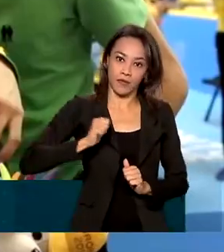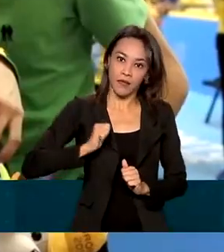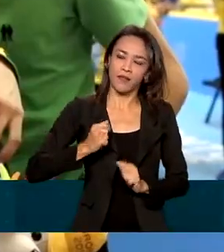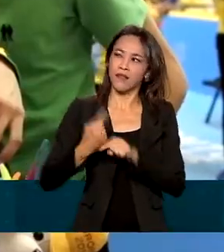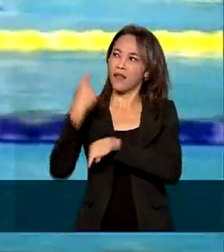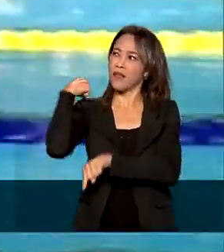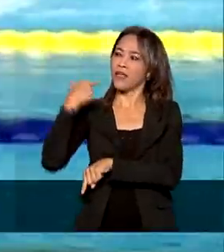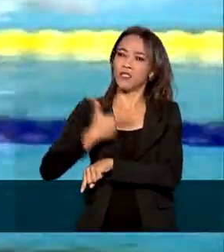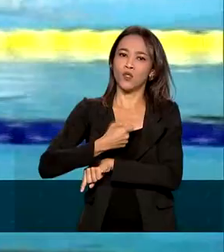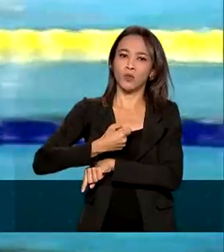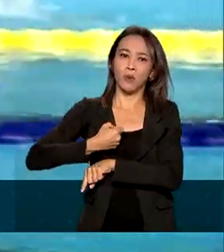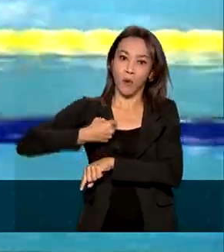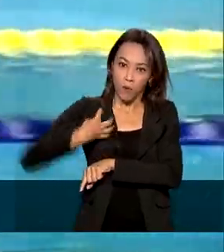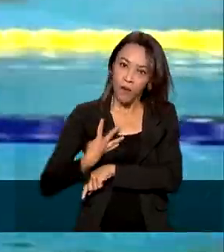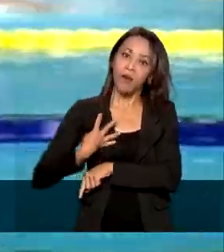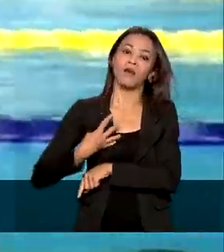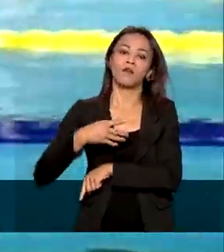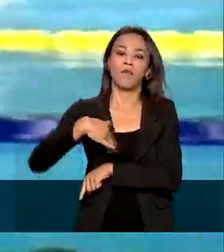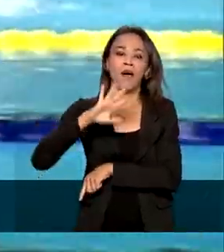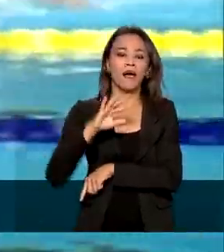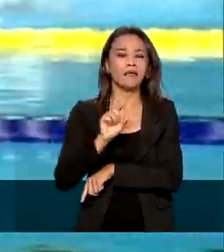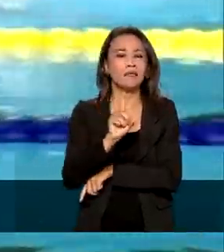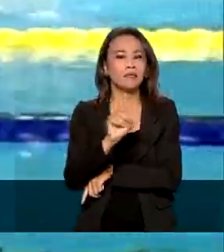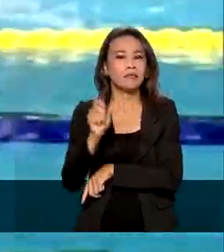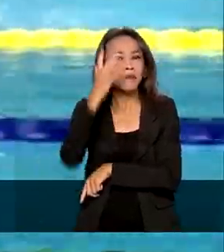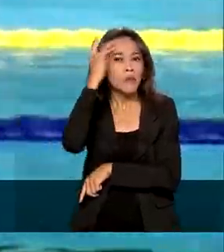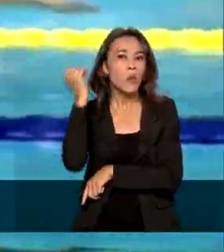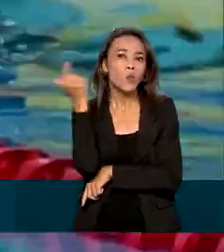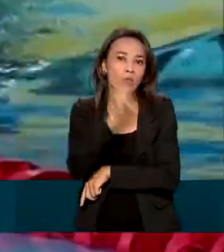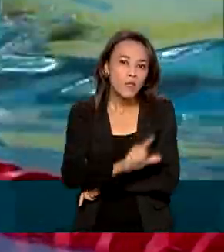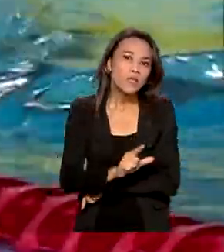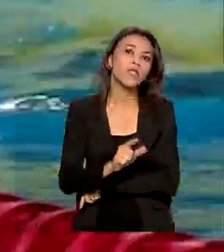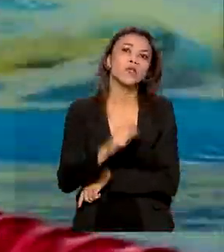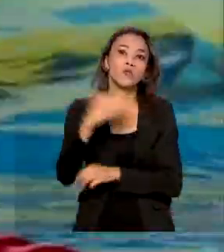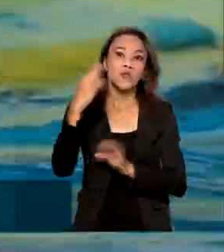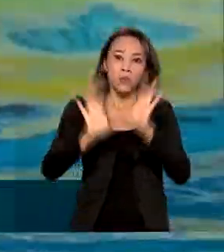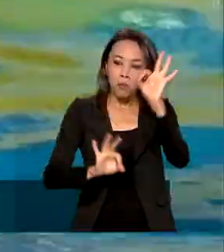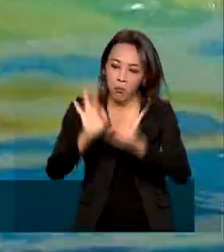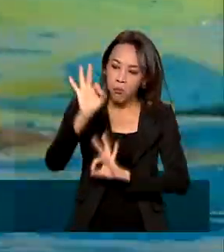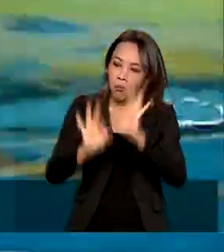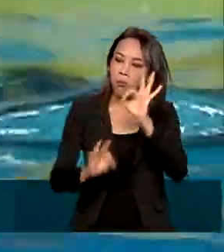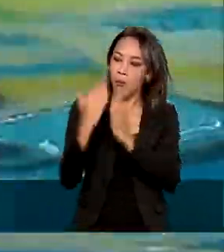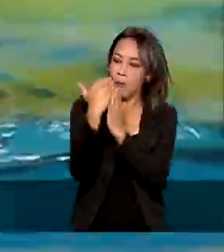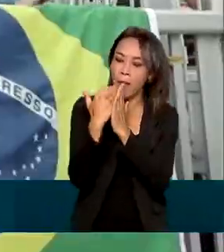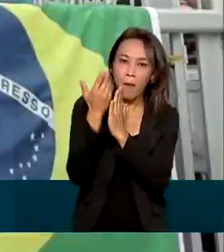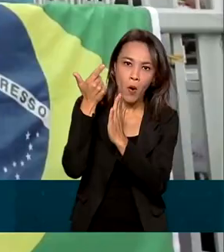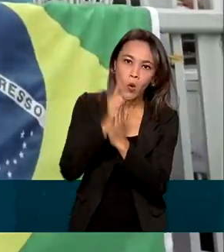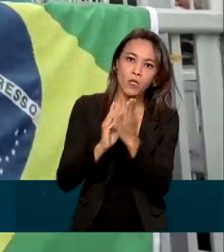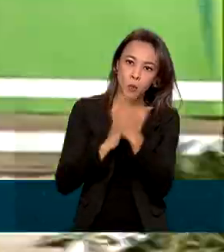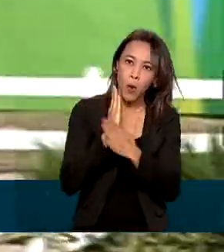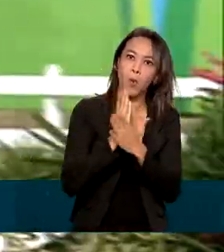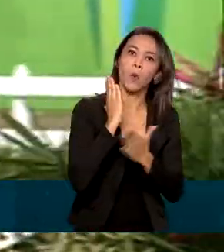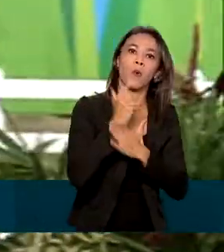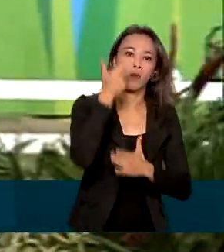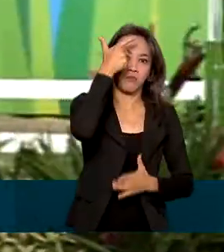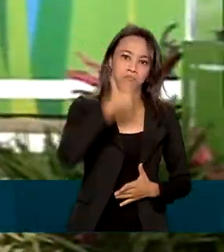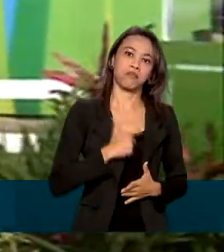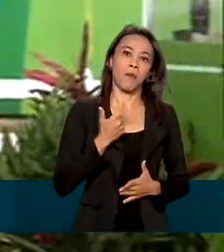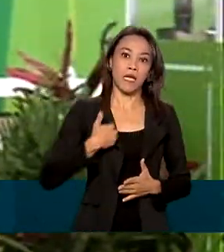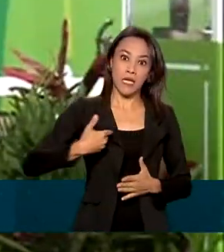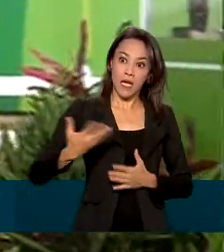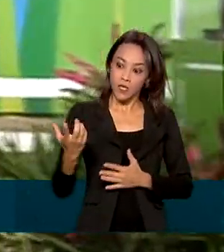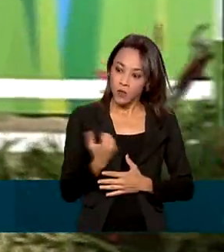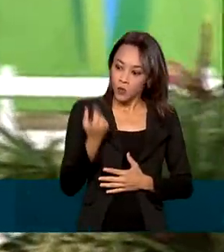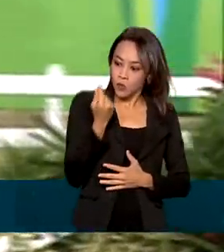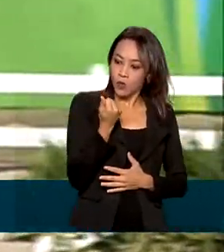mais de 7 mil e cem bolsistas tiveram seus planos esportivos aprovados e utilizam os recursos para